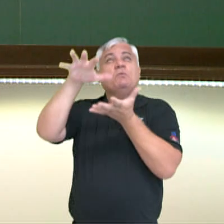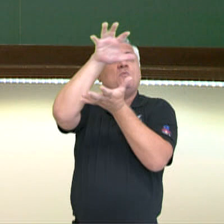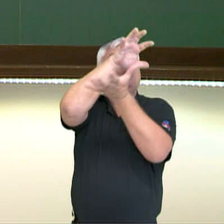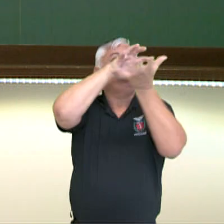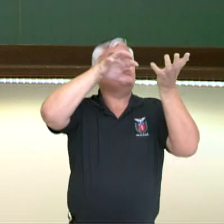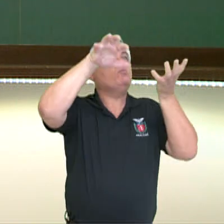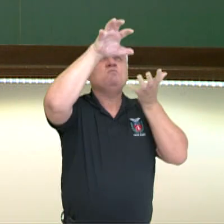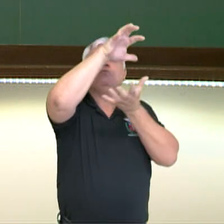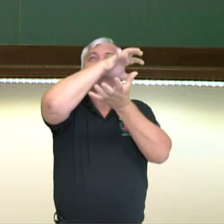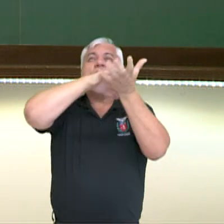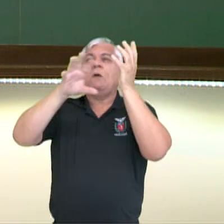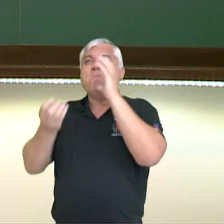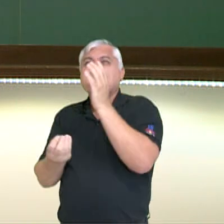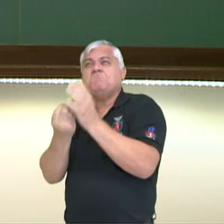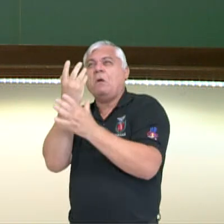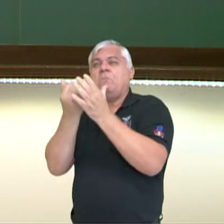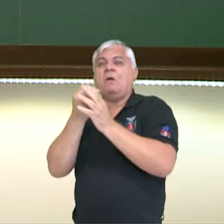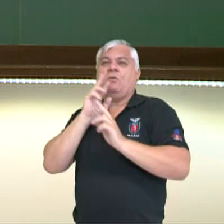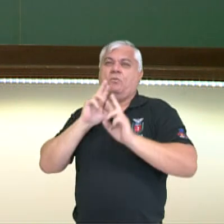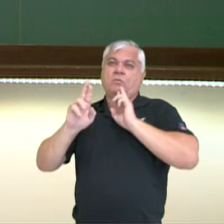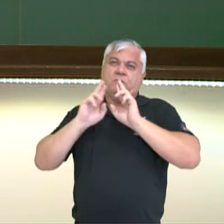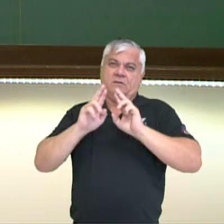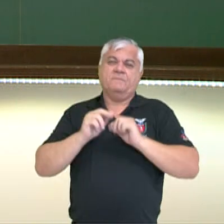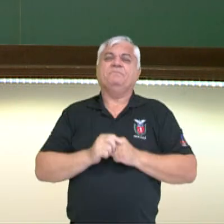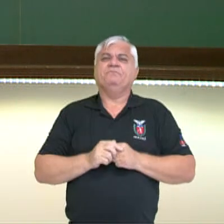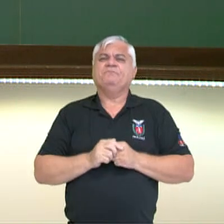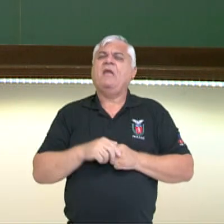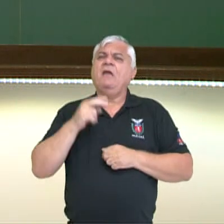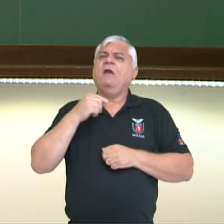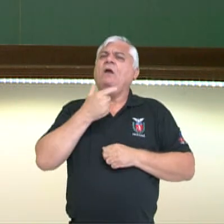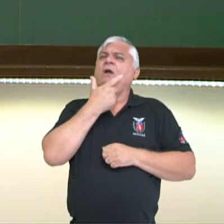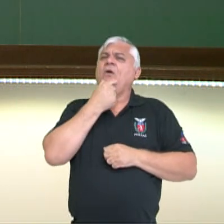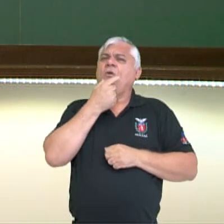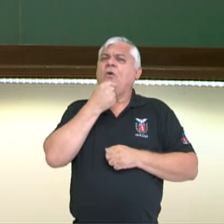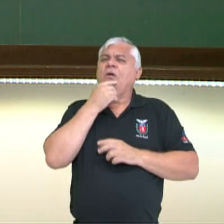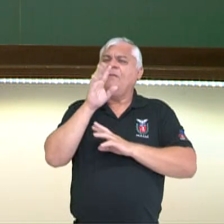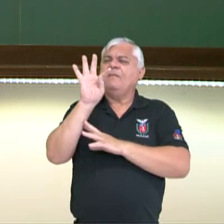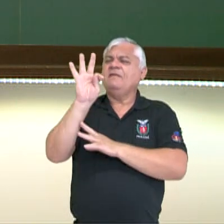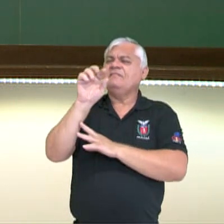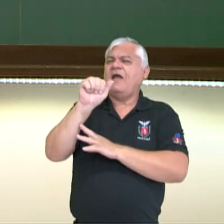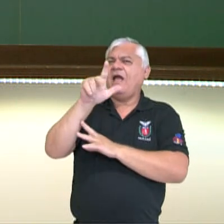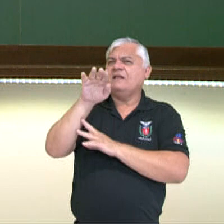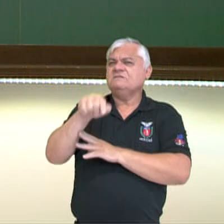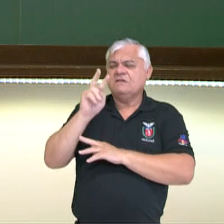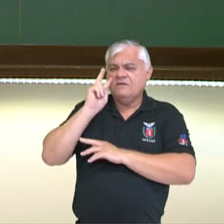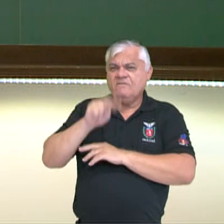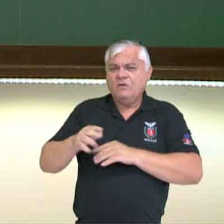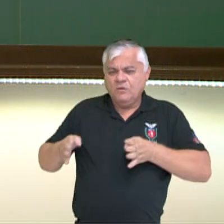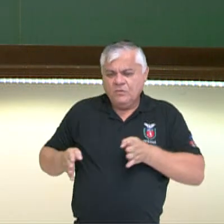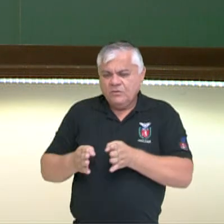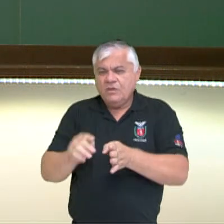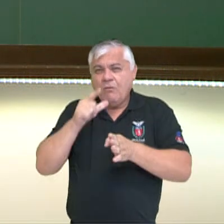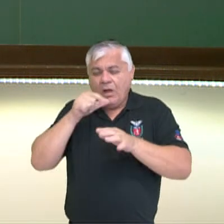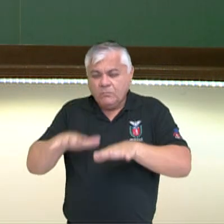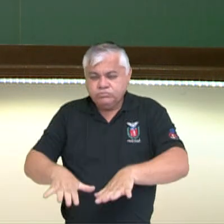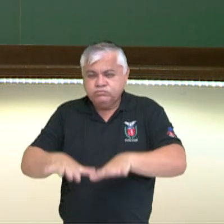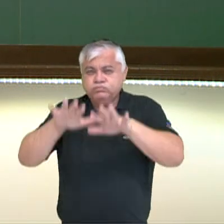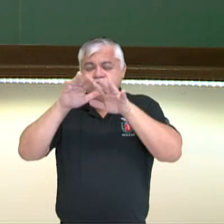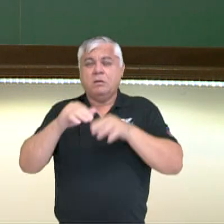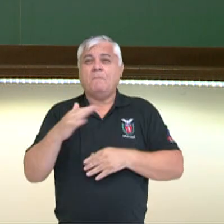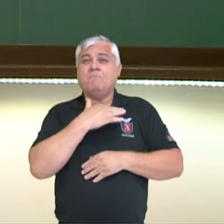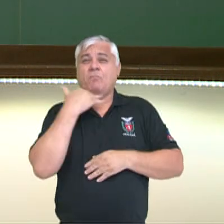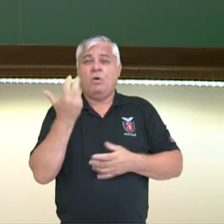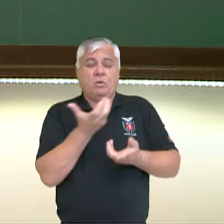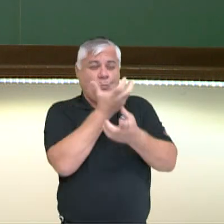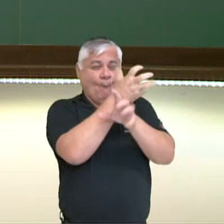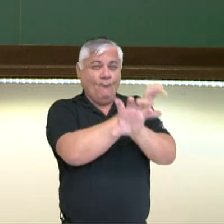da cosmologia. Ele observou as cheias dos rios, observou também a decomposição de alguns corpos